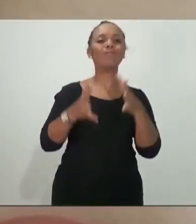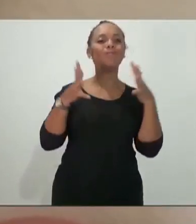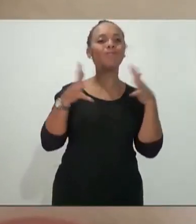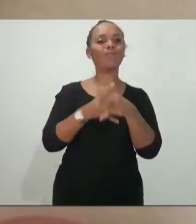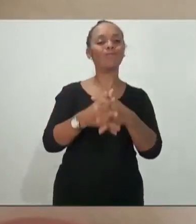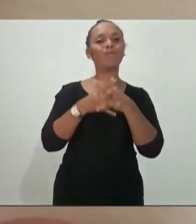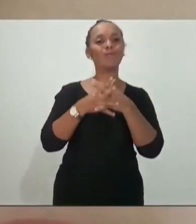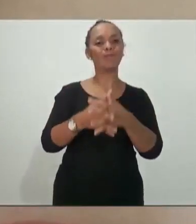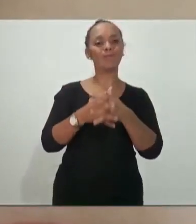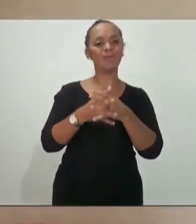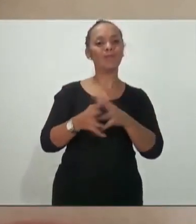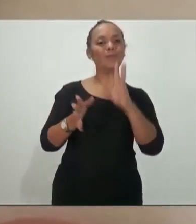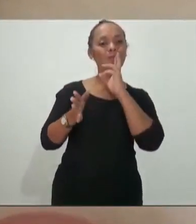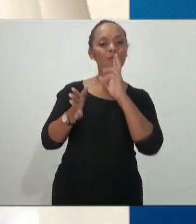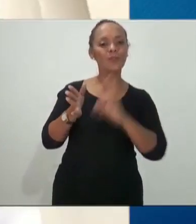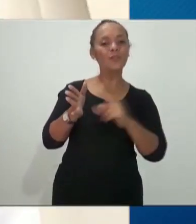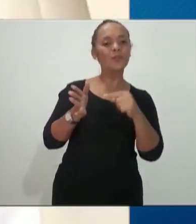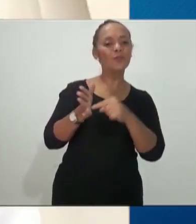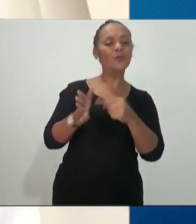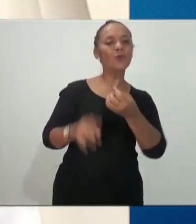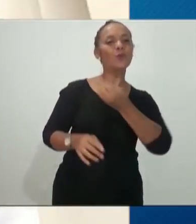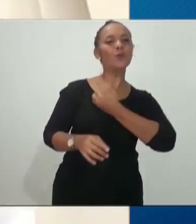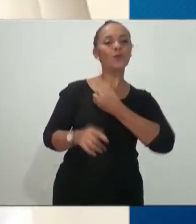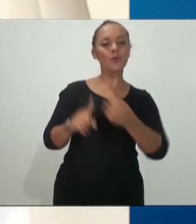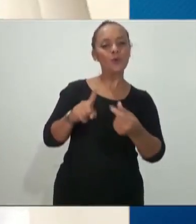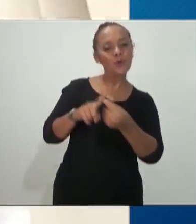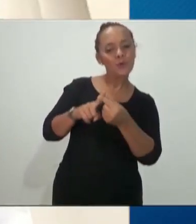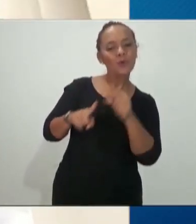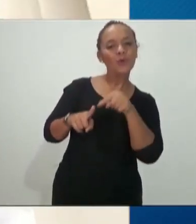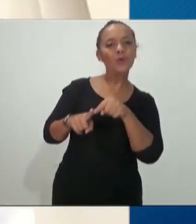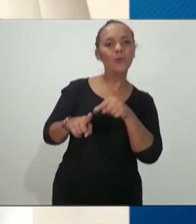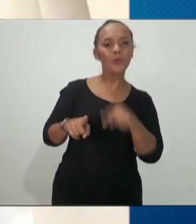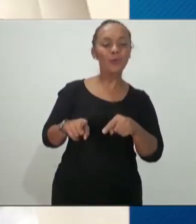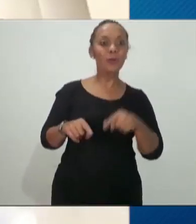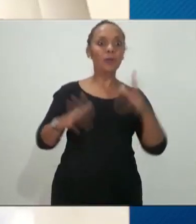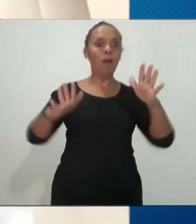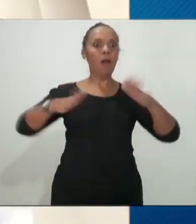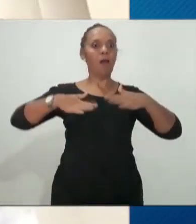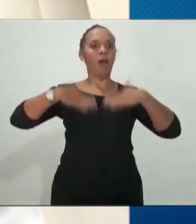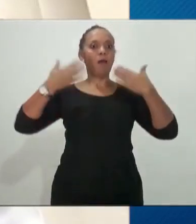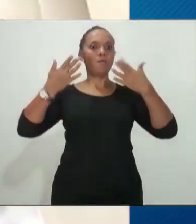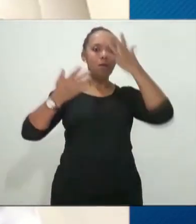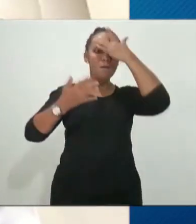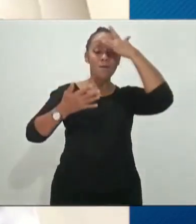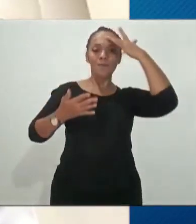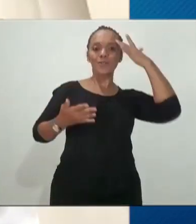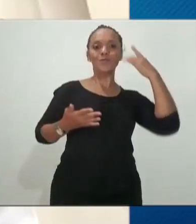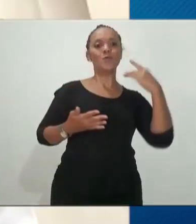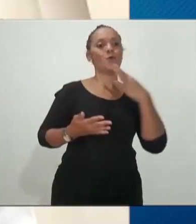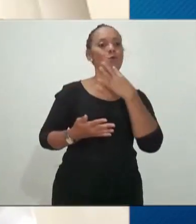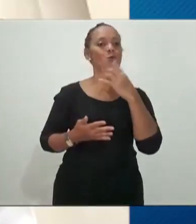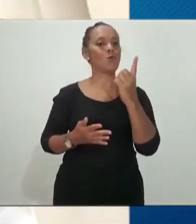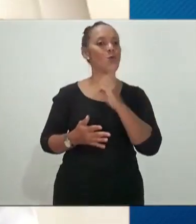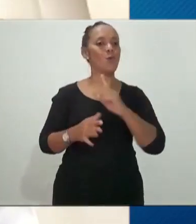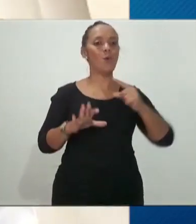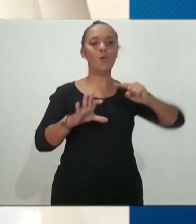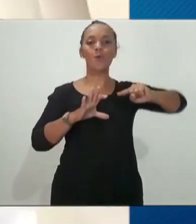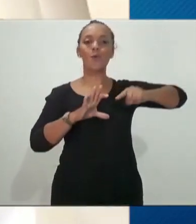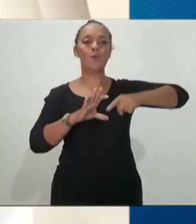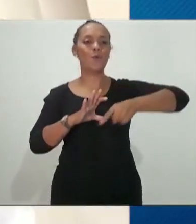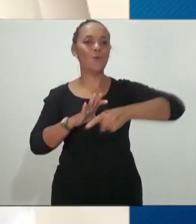série de coisas que podem atrapalhar um pouquinho a aferição do oxímetro e que podem assustar o público,